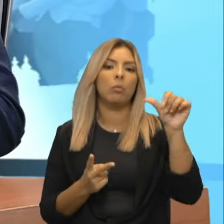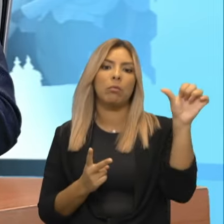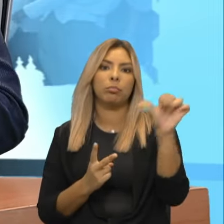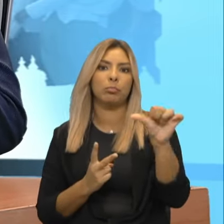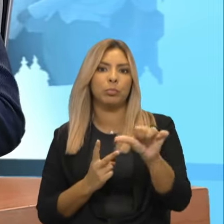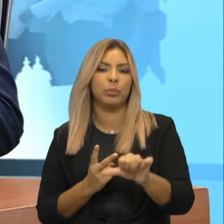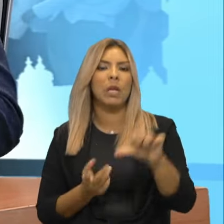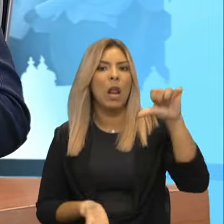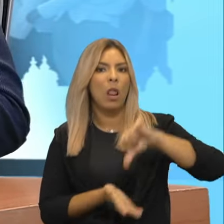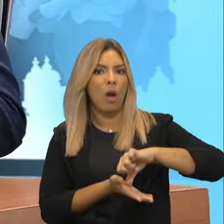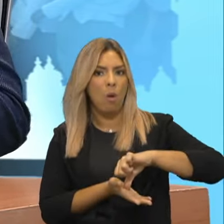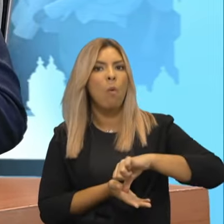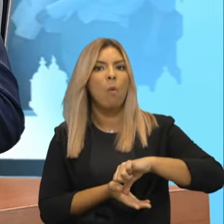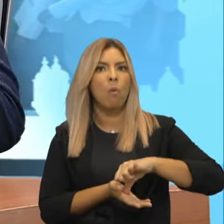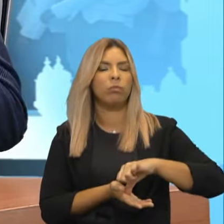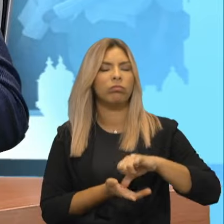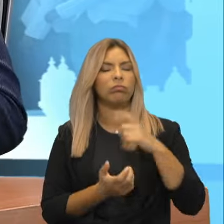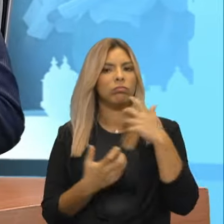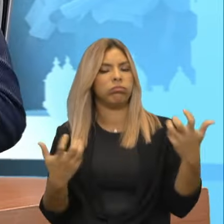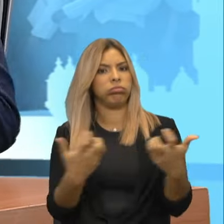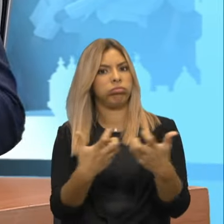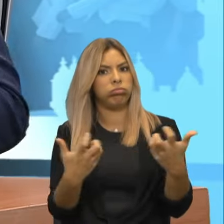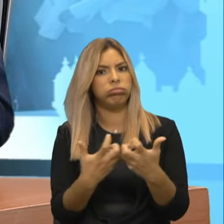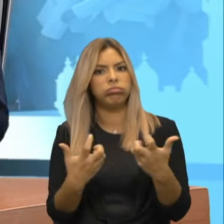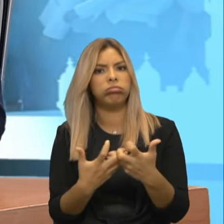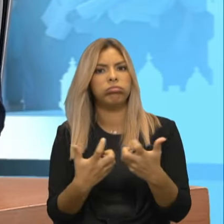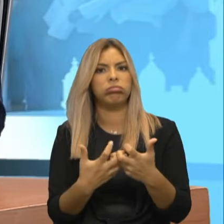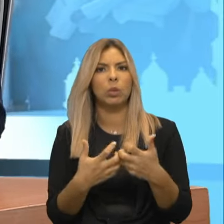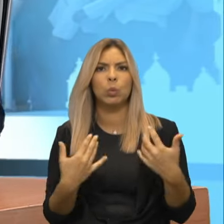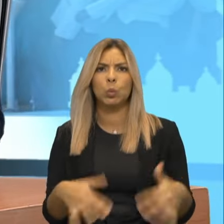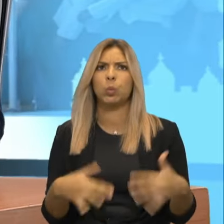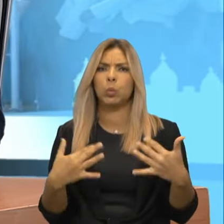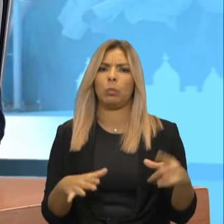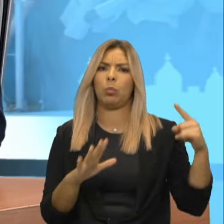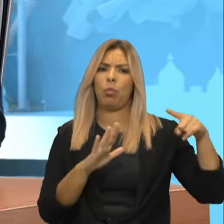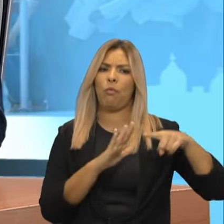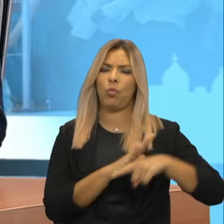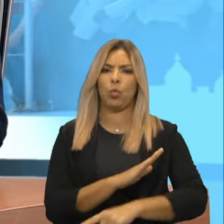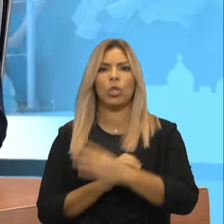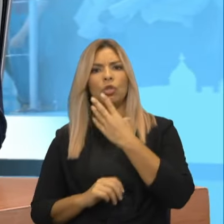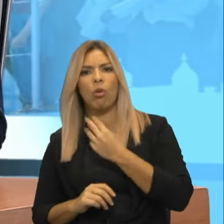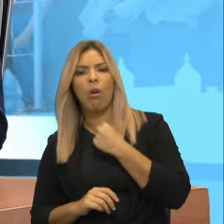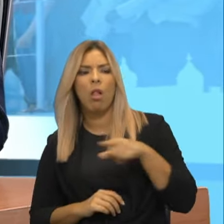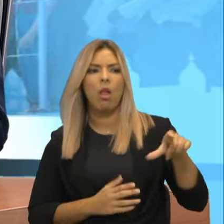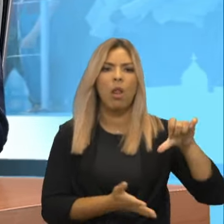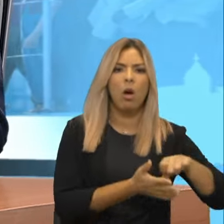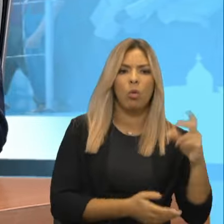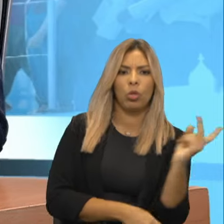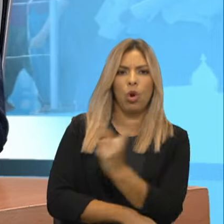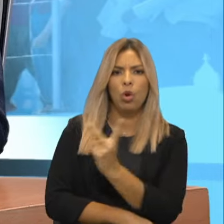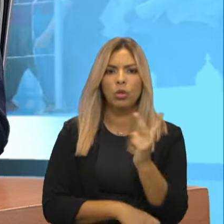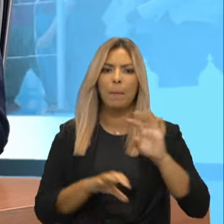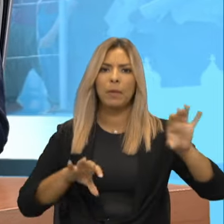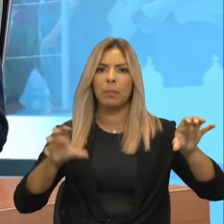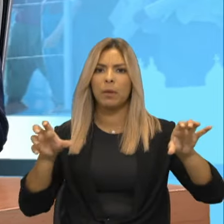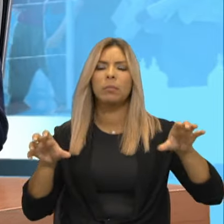Irão, levando aqui a este conflito muito cavado entre Israel e o Irão, é extremamente preocupante também